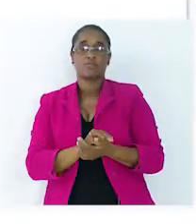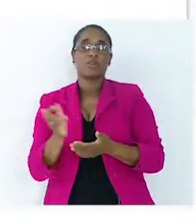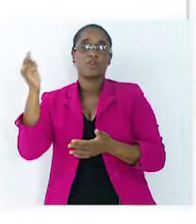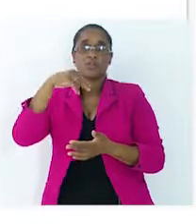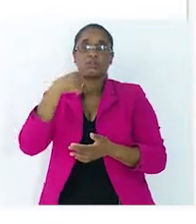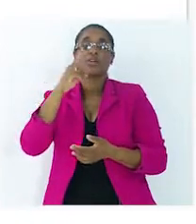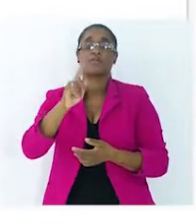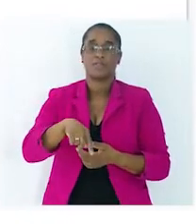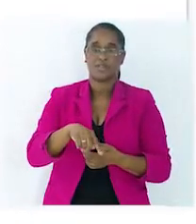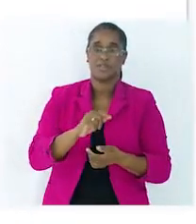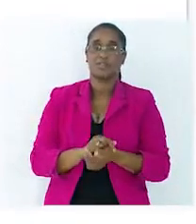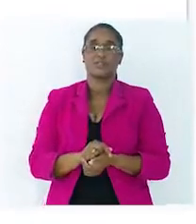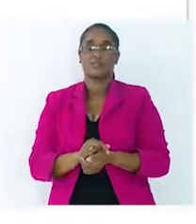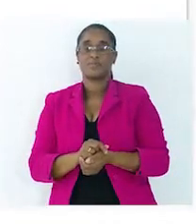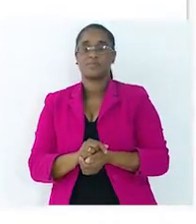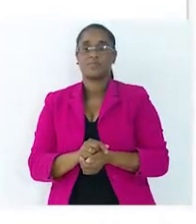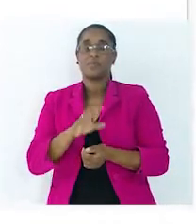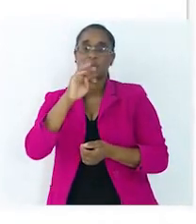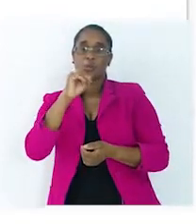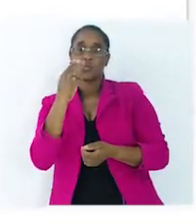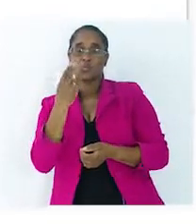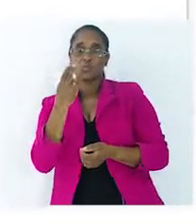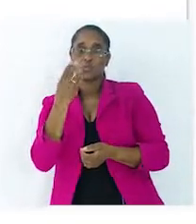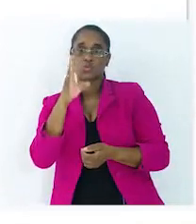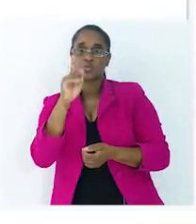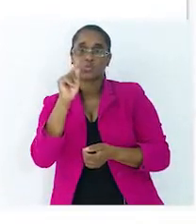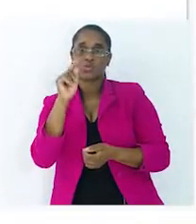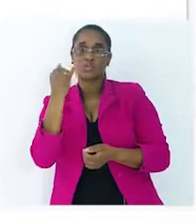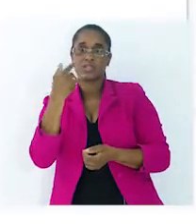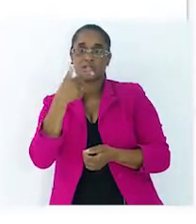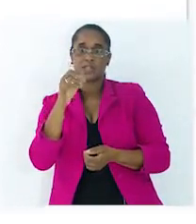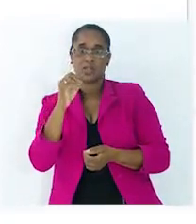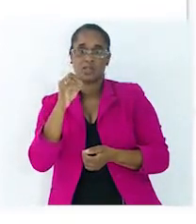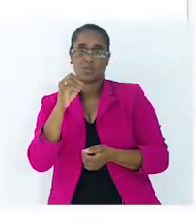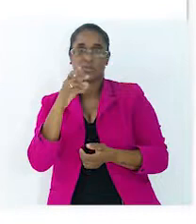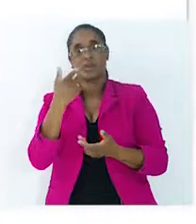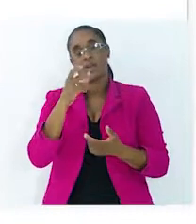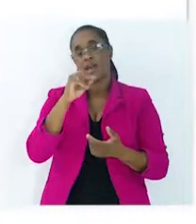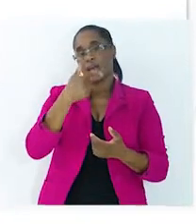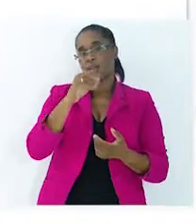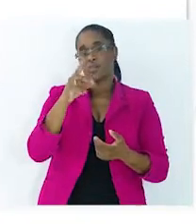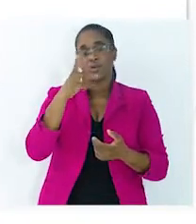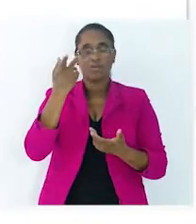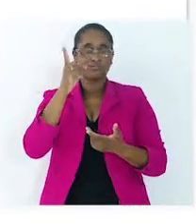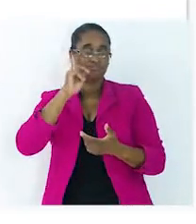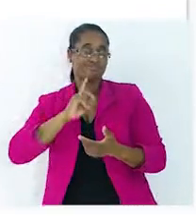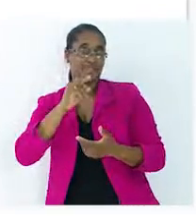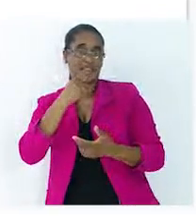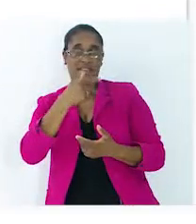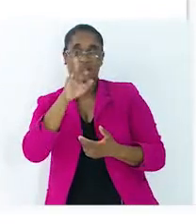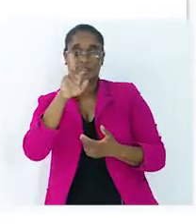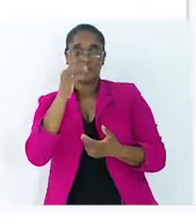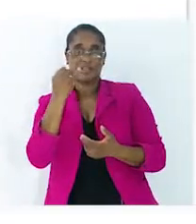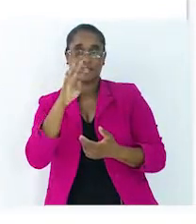retornam outra vez para o sujeito, que é o ator ou a atriz